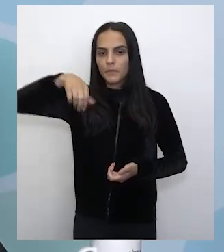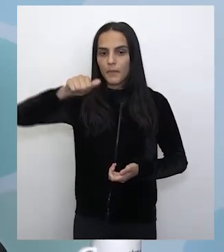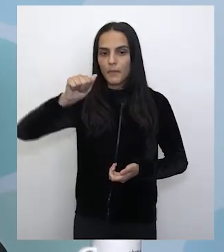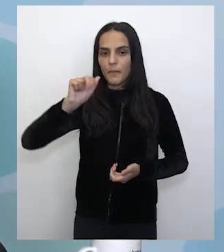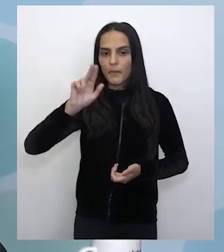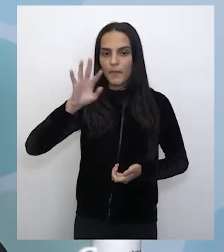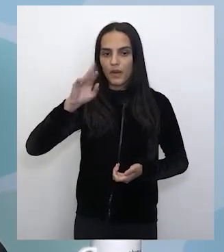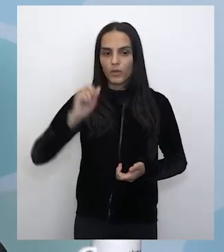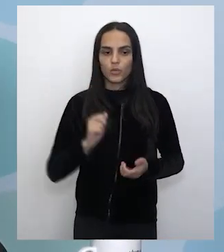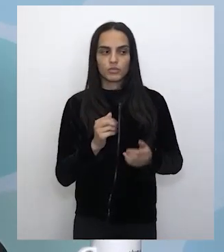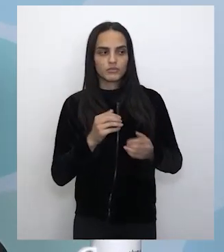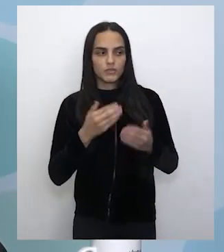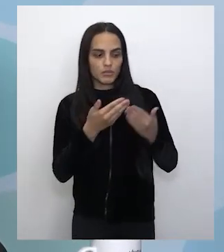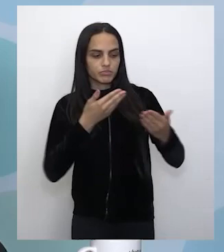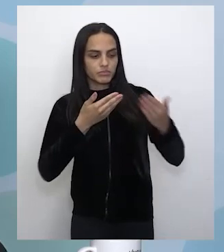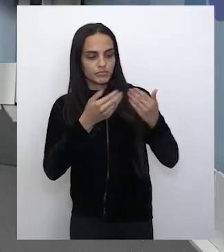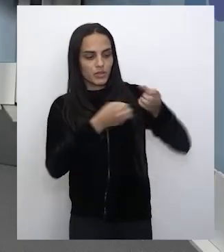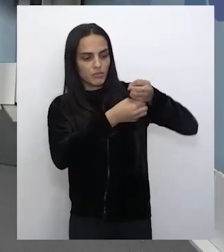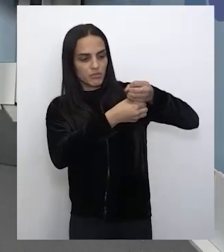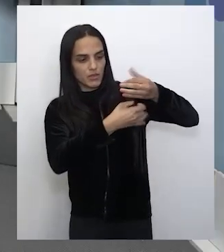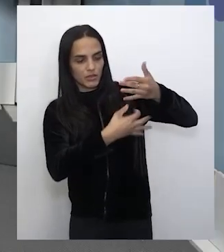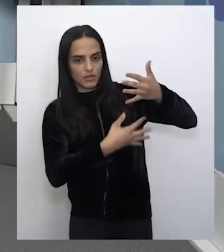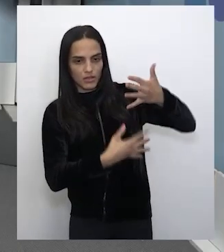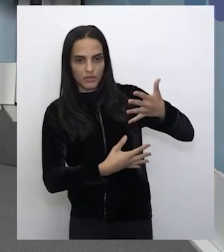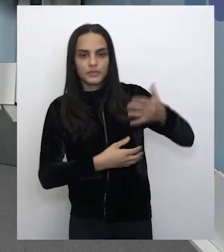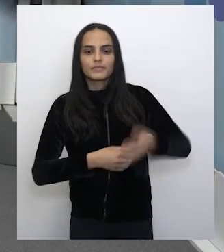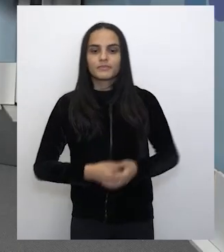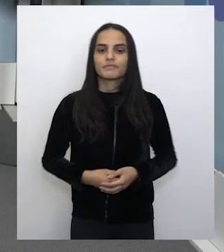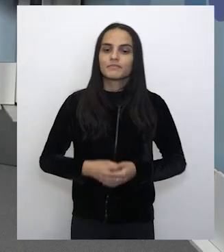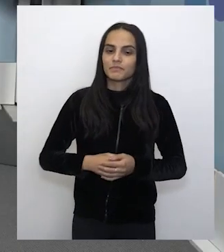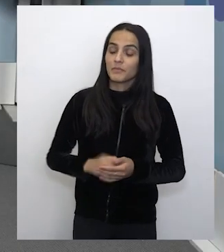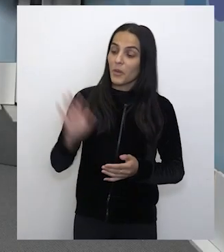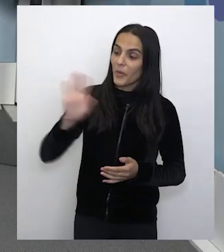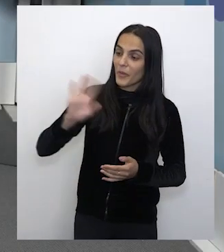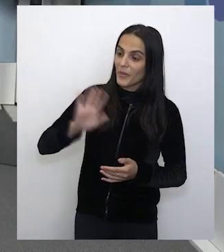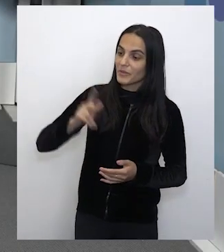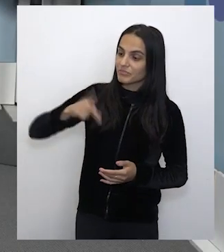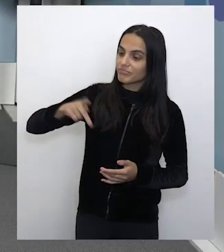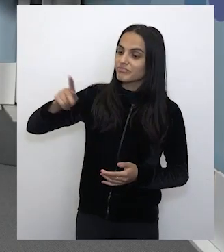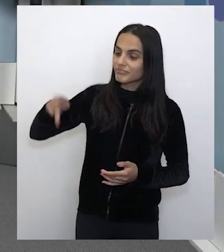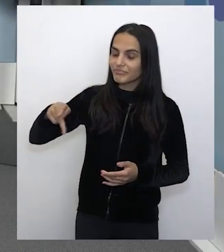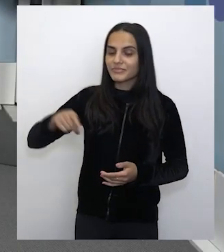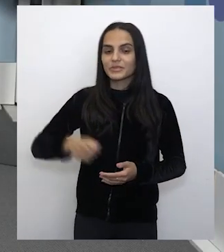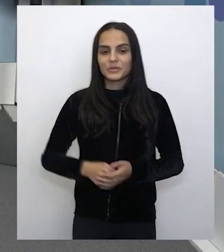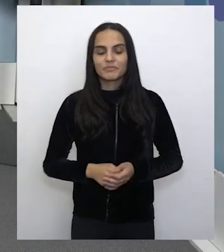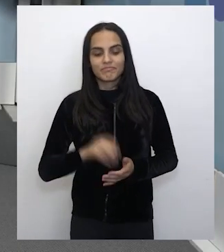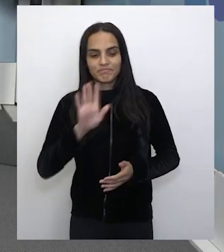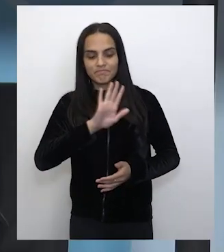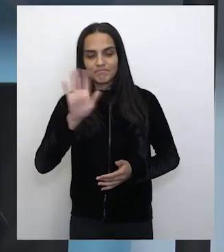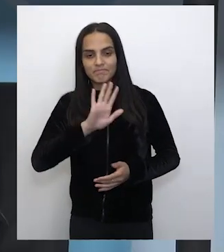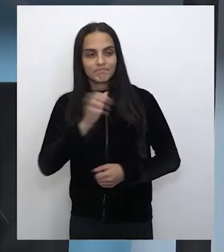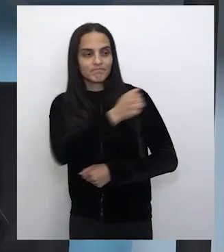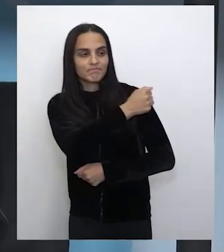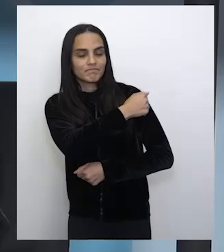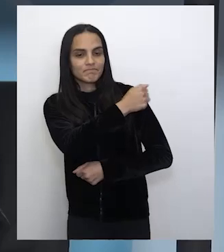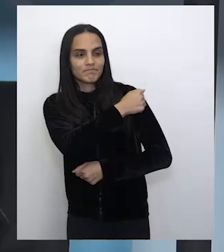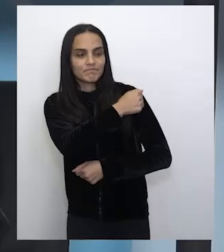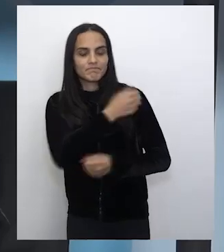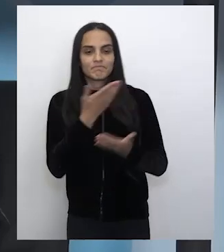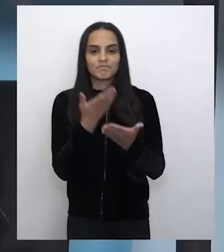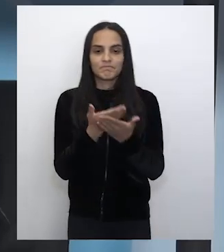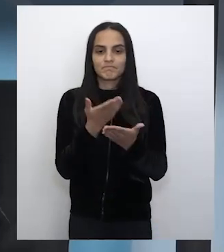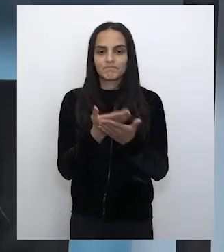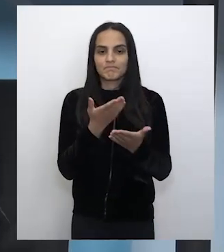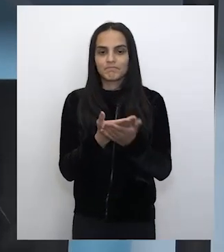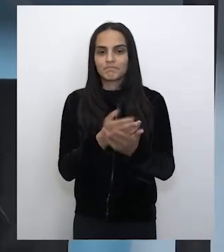e a aula é com ela, a professora Tayana. Olá, professor Mauro, olá, alunos, estudantes